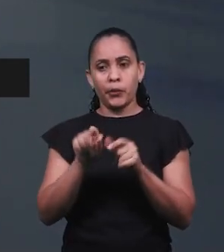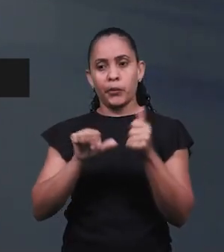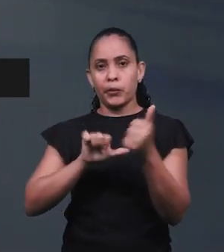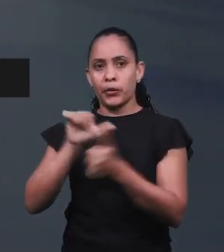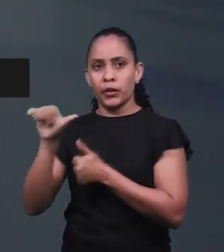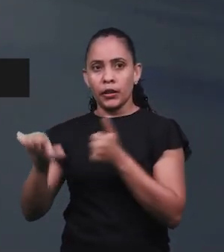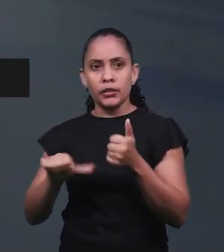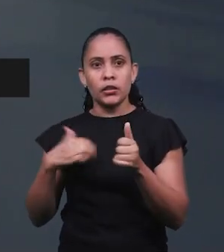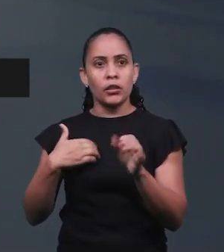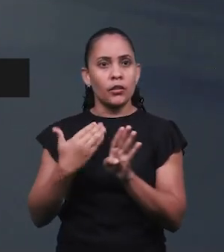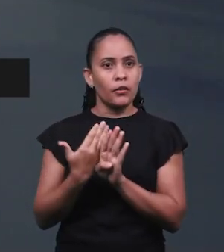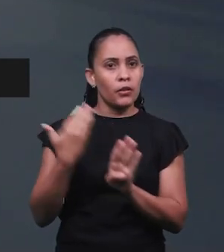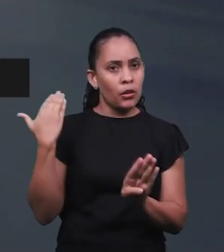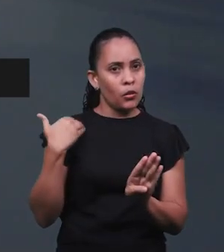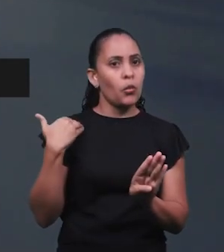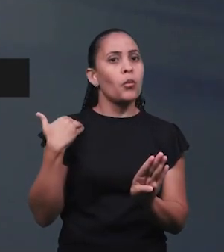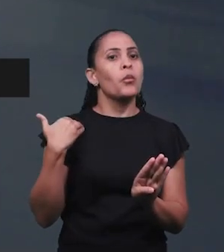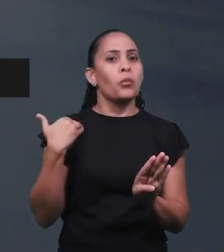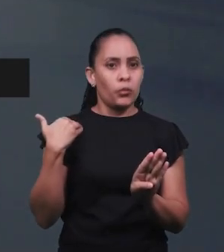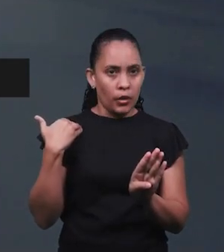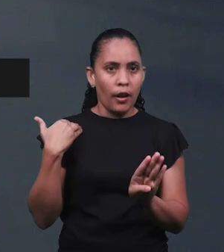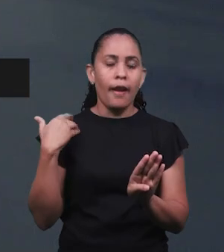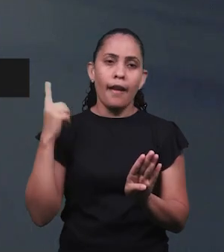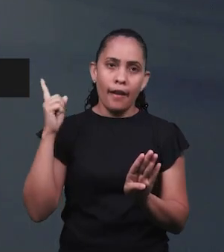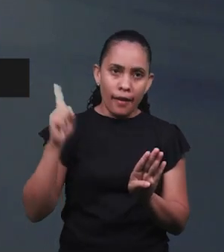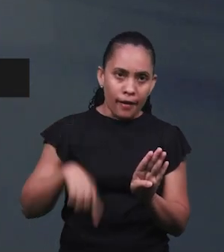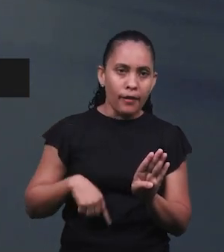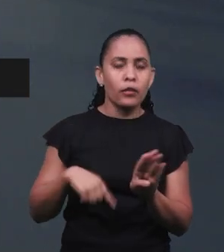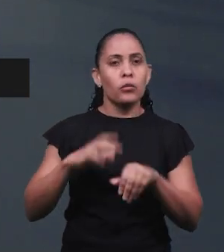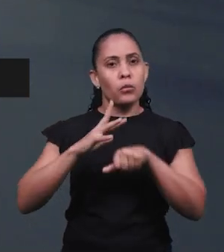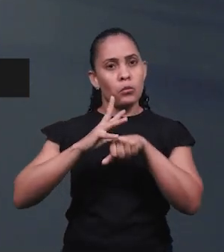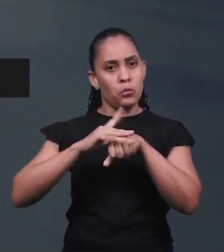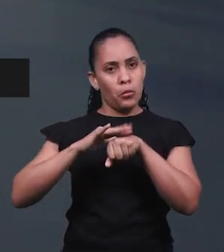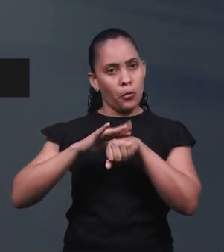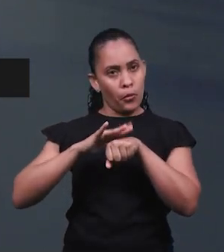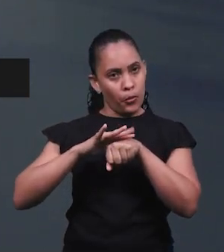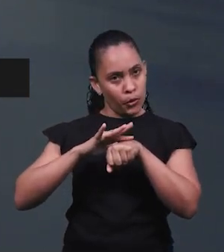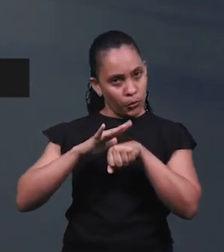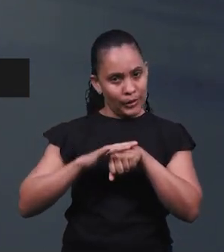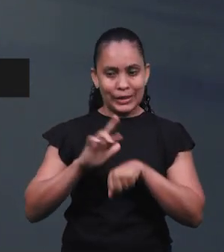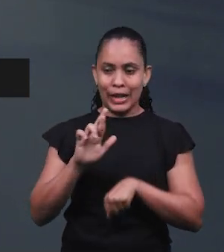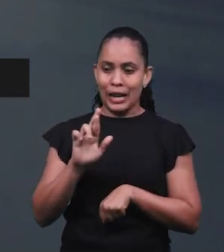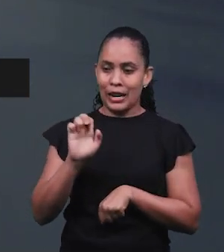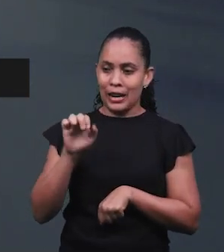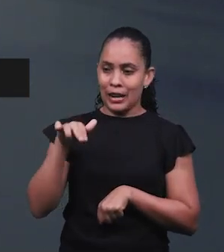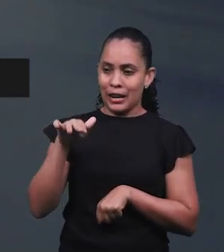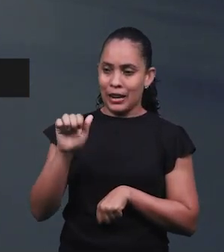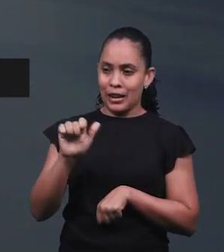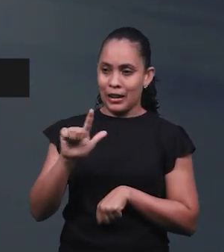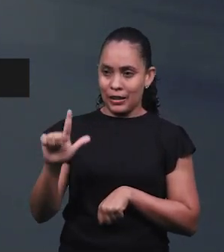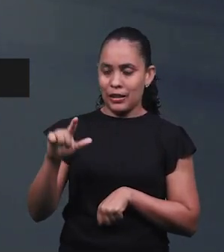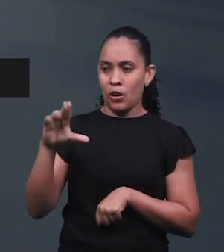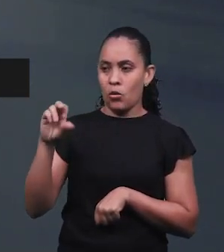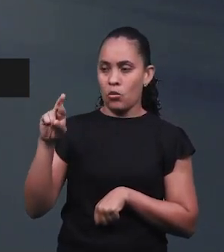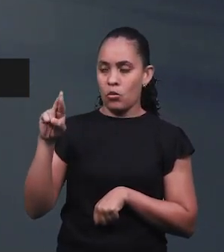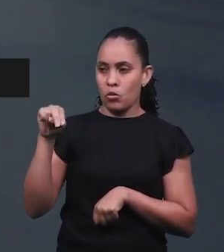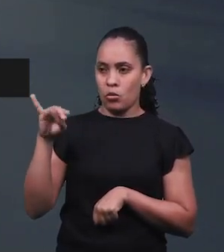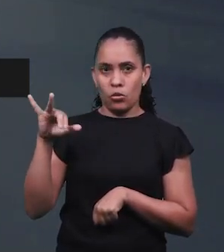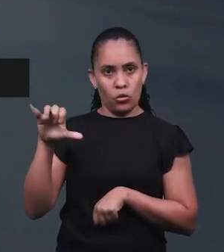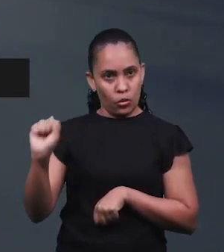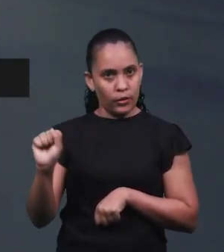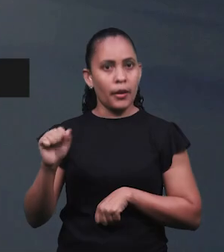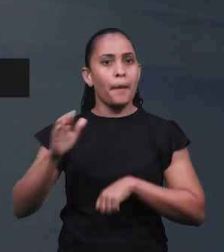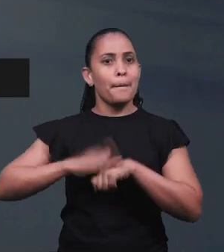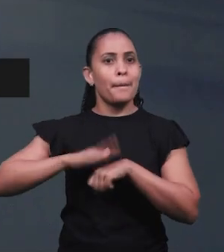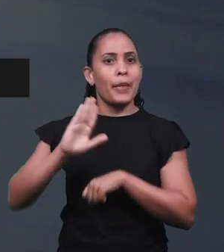a gente define a doença renal crônica. Então, são alterações estruturais e alteração de função que perdura por mais de